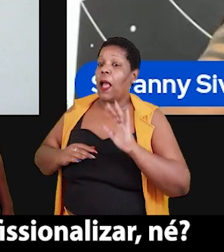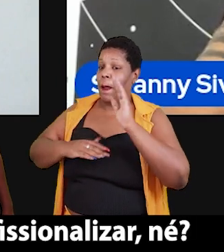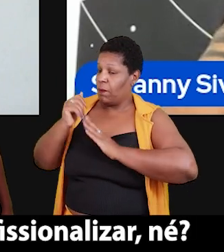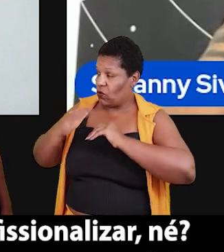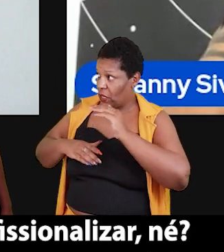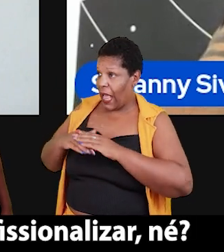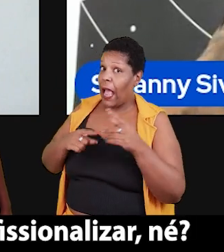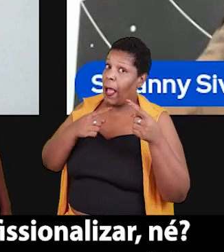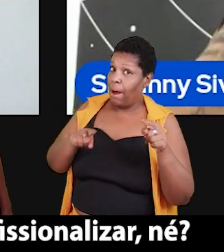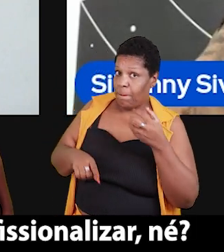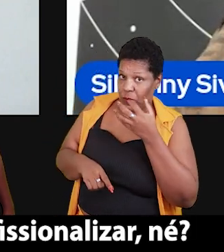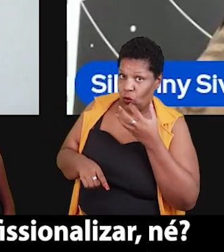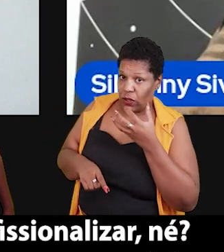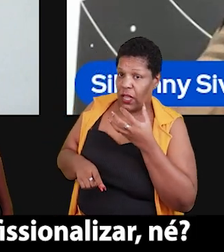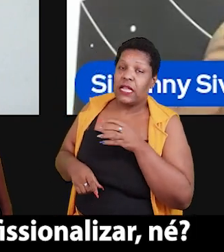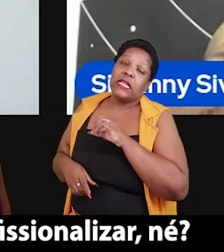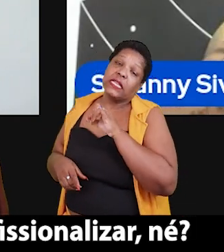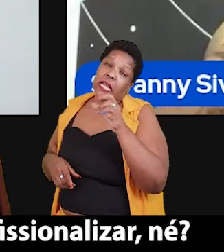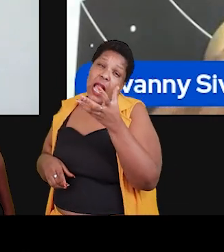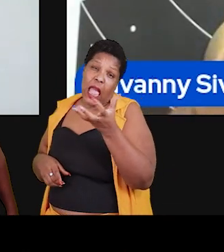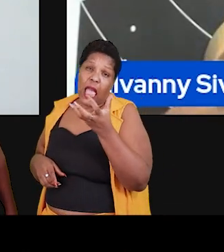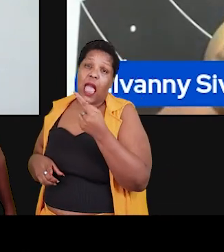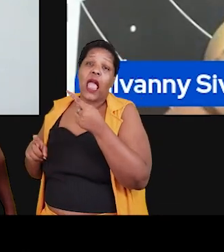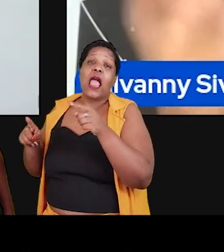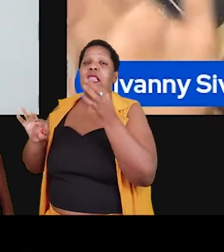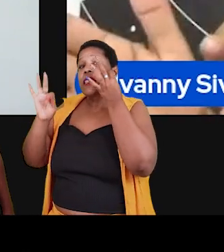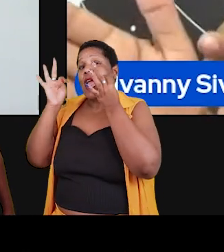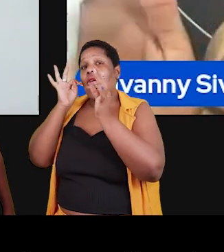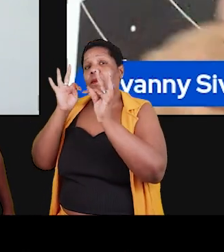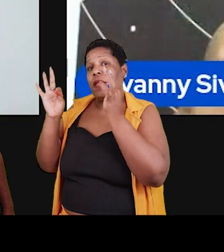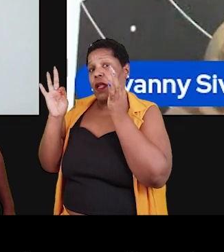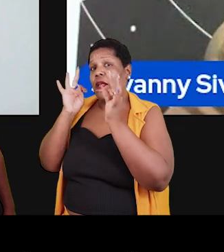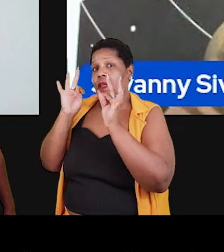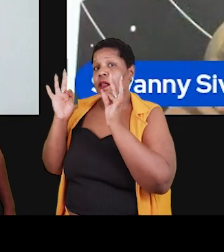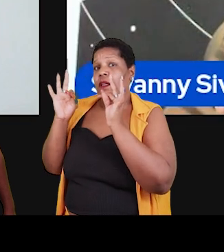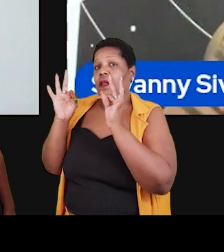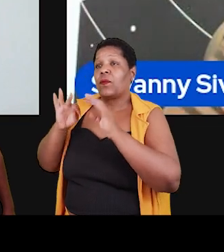se profissionalizar, né? Para quem quer a música como uma terapia,